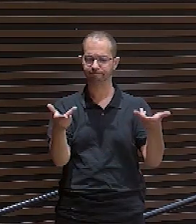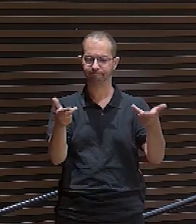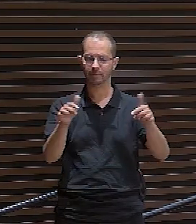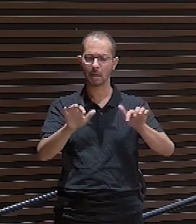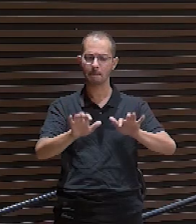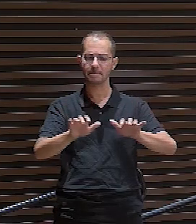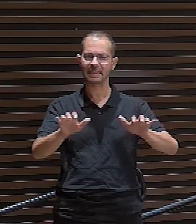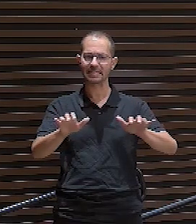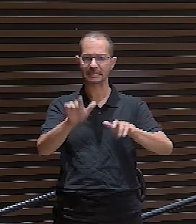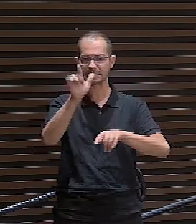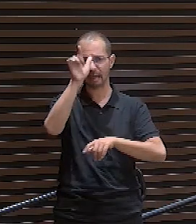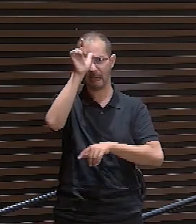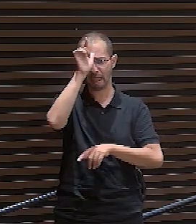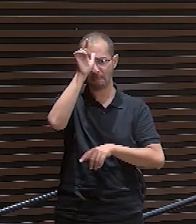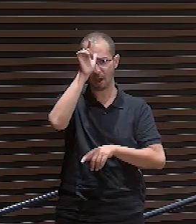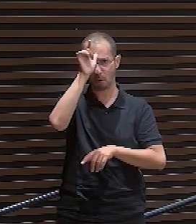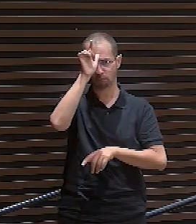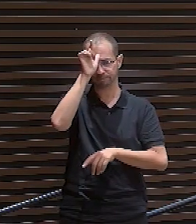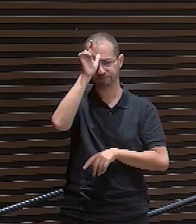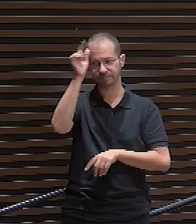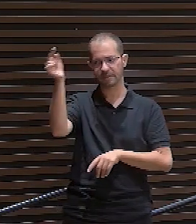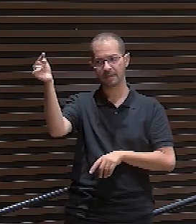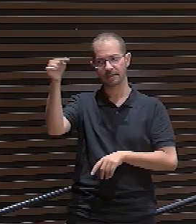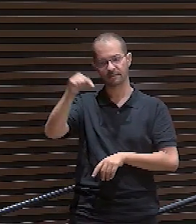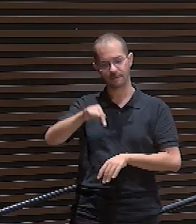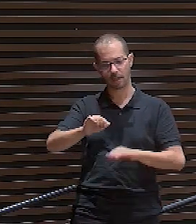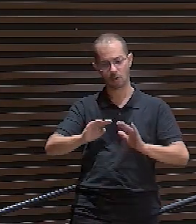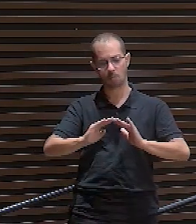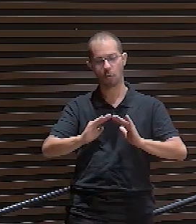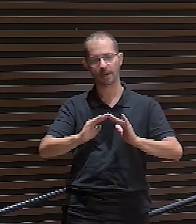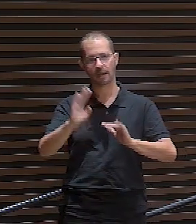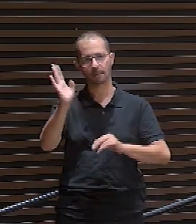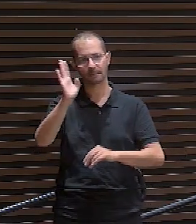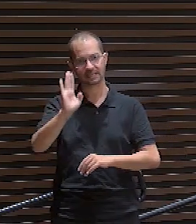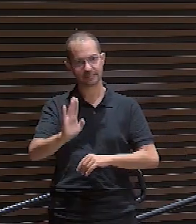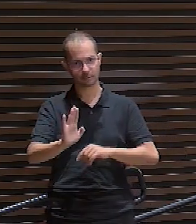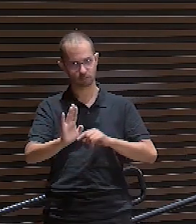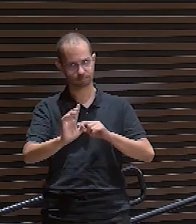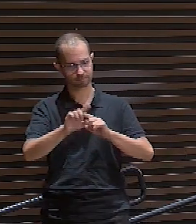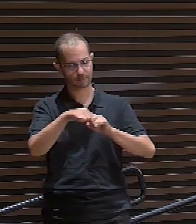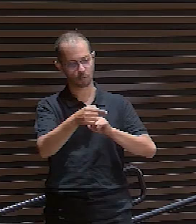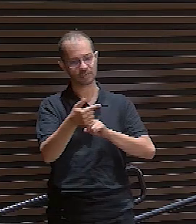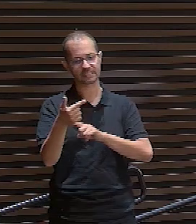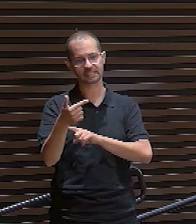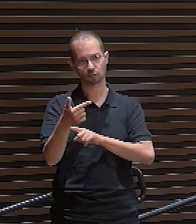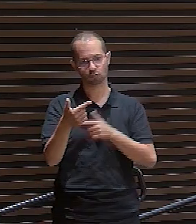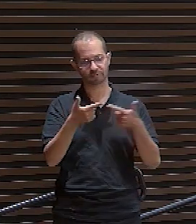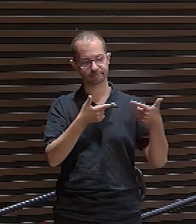alemão que veio morar no Brasil depois da Segunda Guerra Mundial.